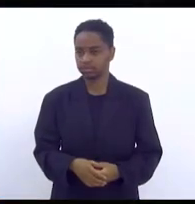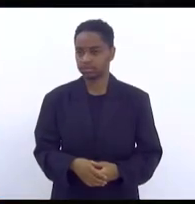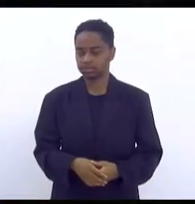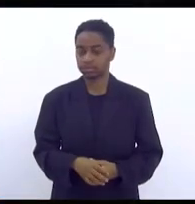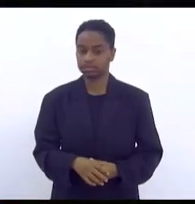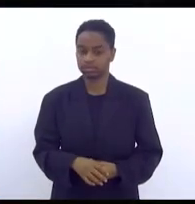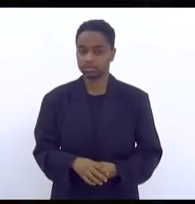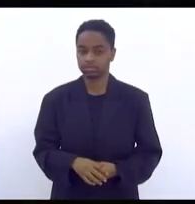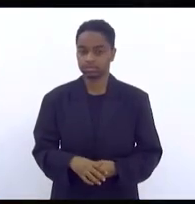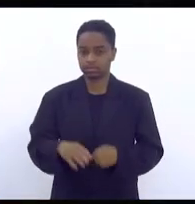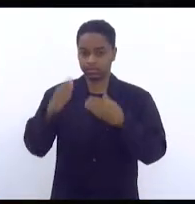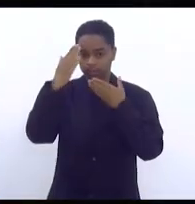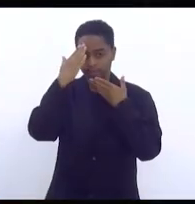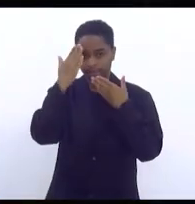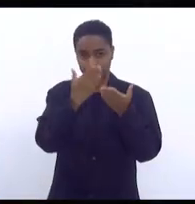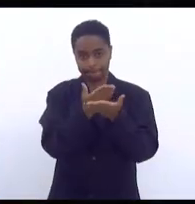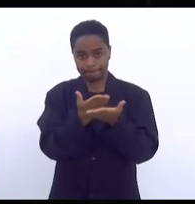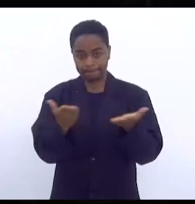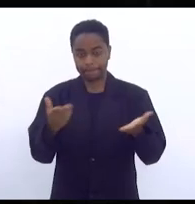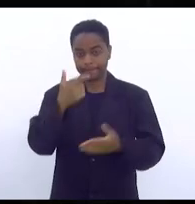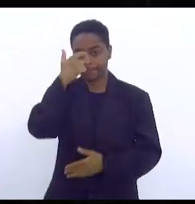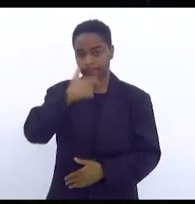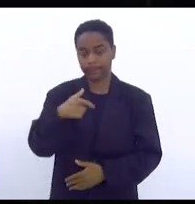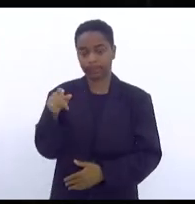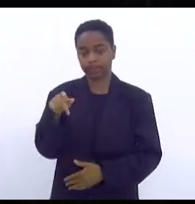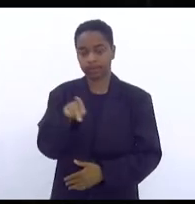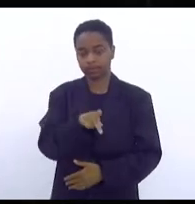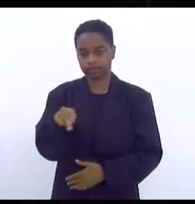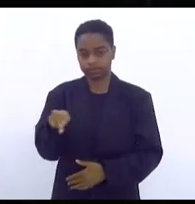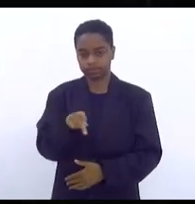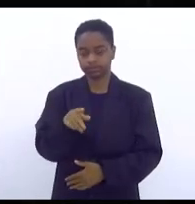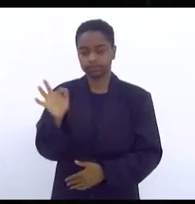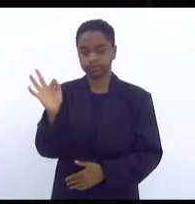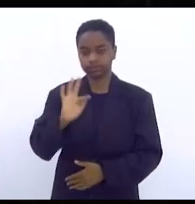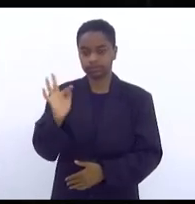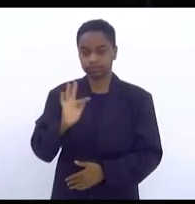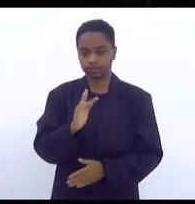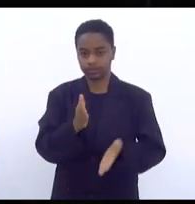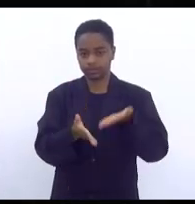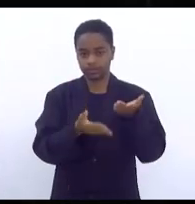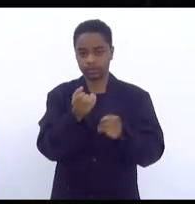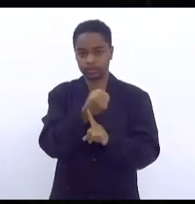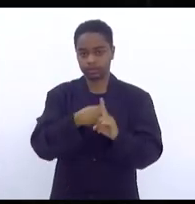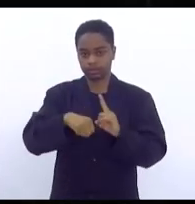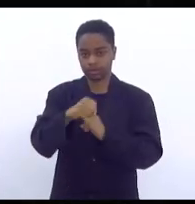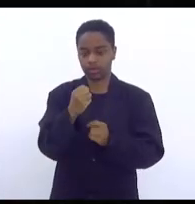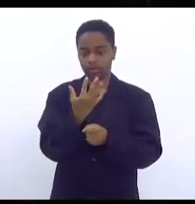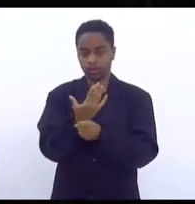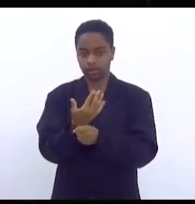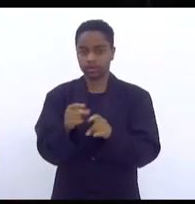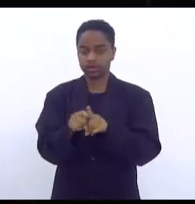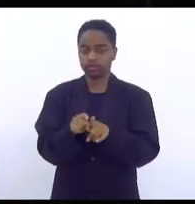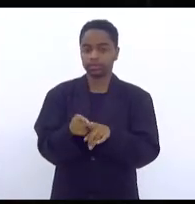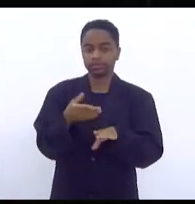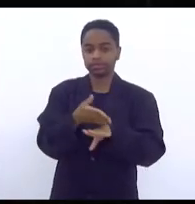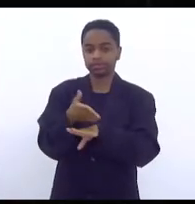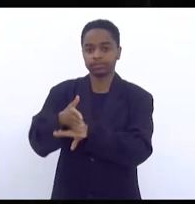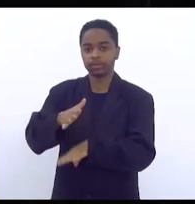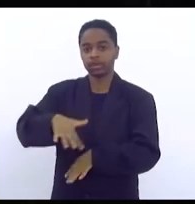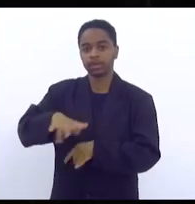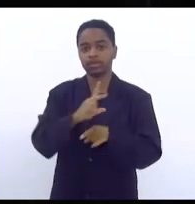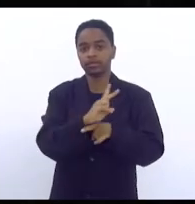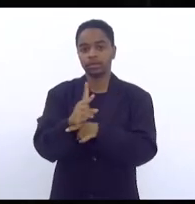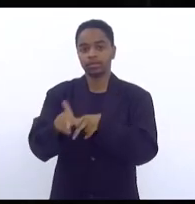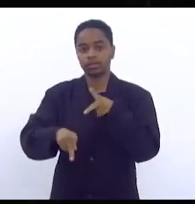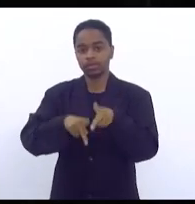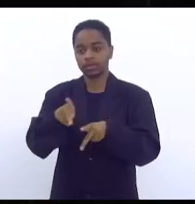agradeço a mesa e aos presentes Eu Sou professora da faculdade de serviço social da uerg e integro a rede de vigilância popular em saúde